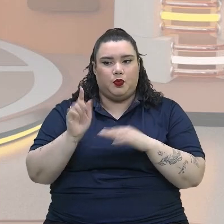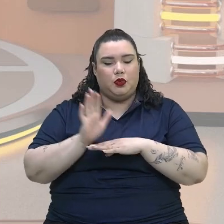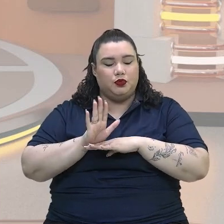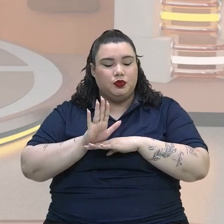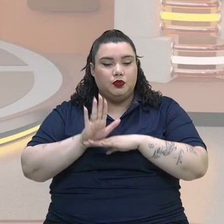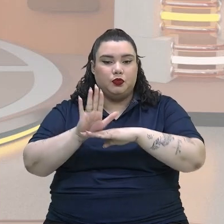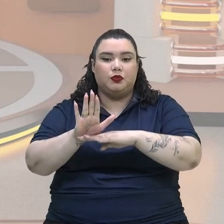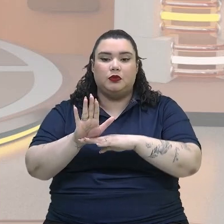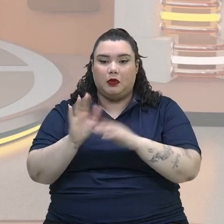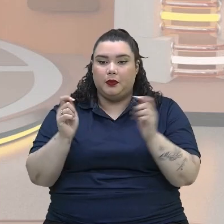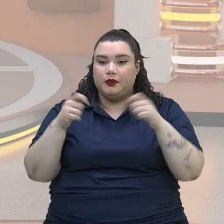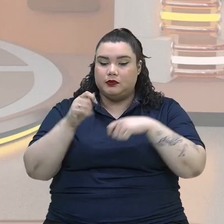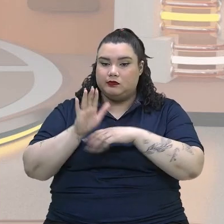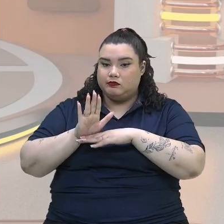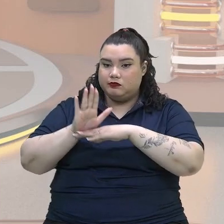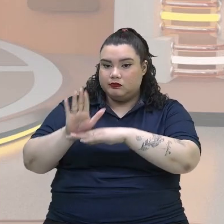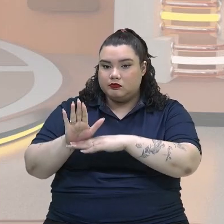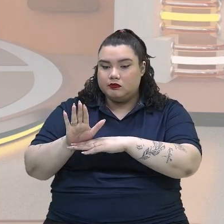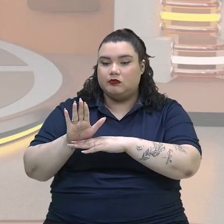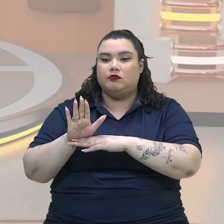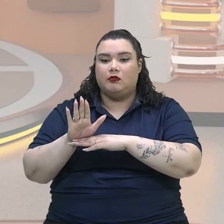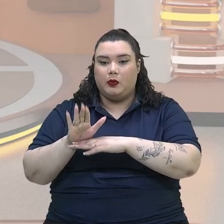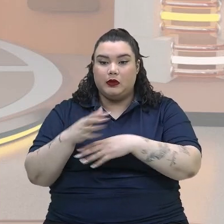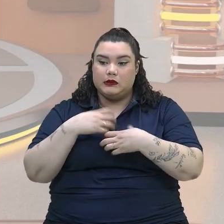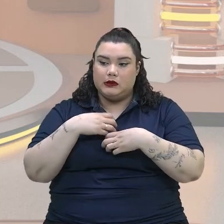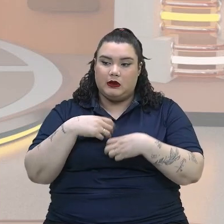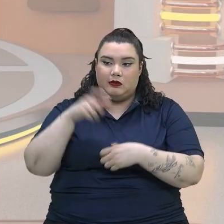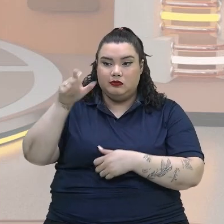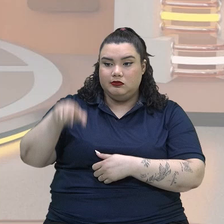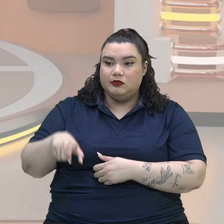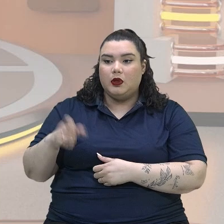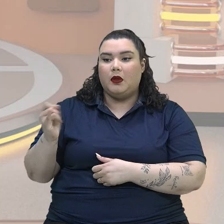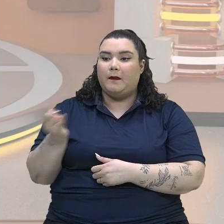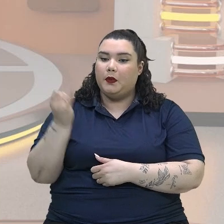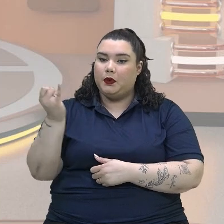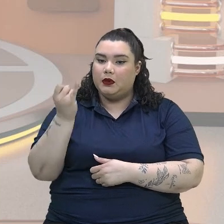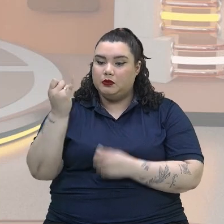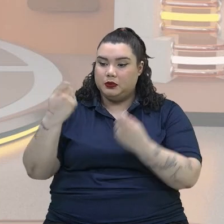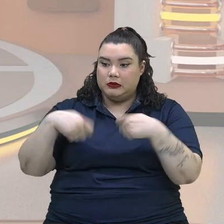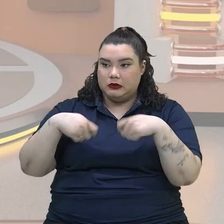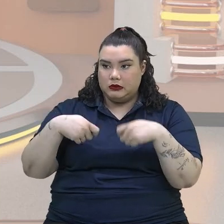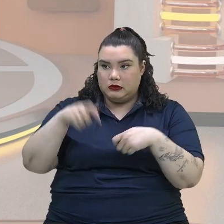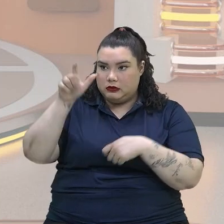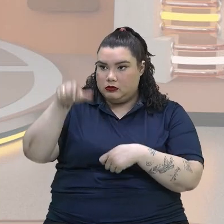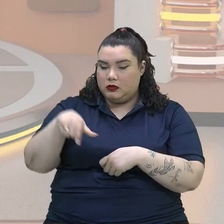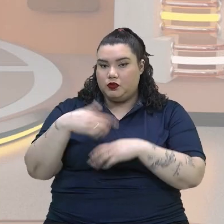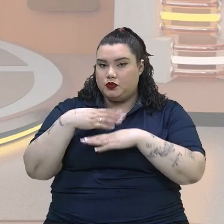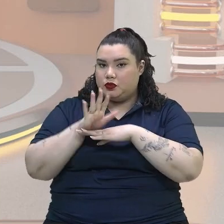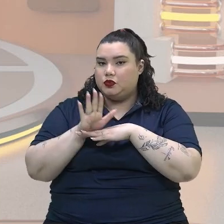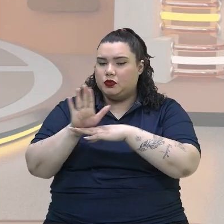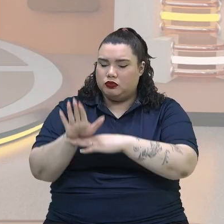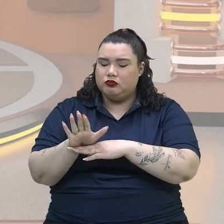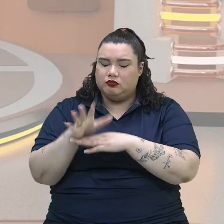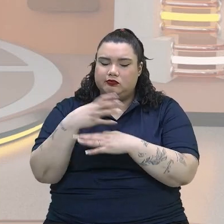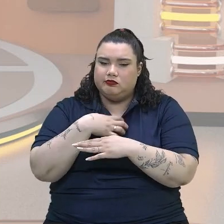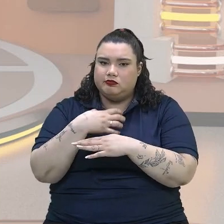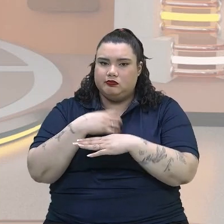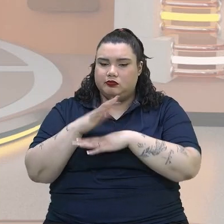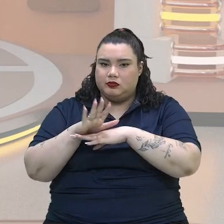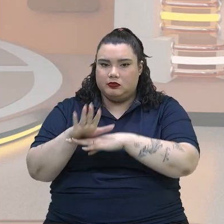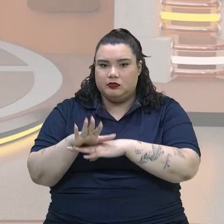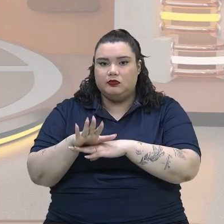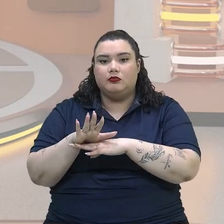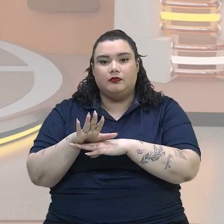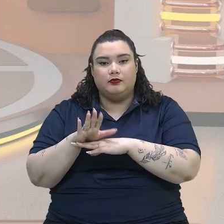ajuda porque você sente que é importante, que é necessário que você ajude essas pessoas que estão em